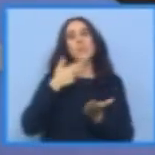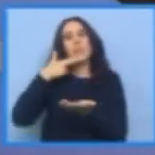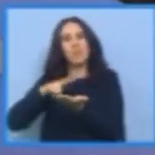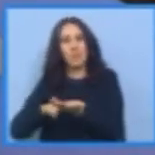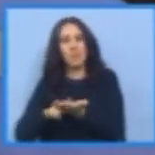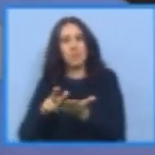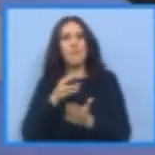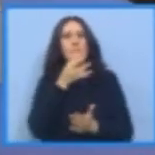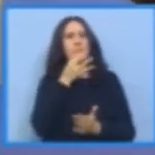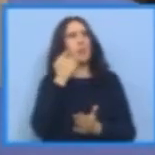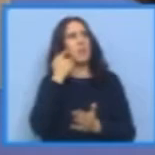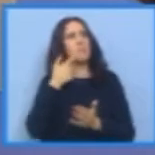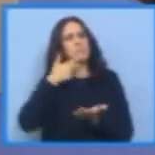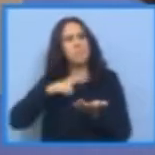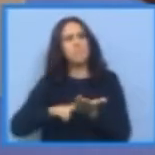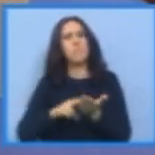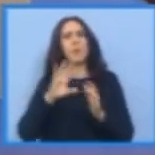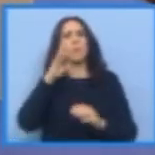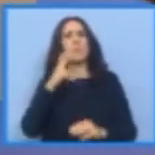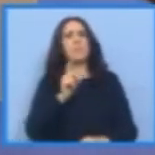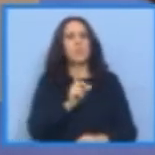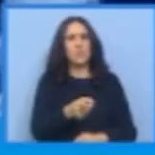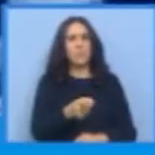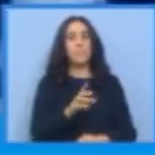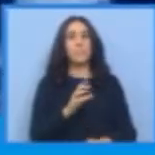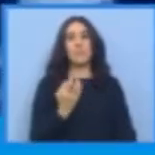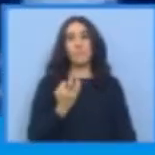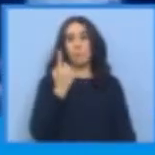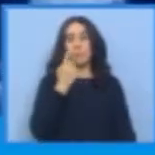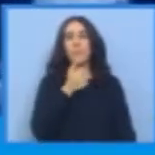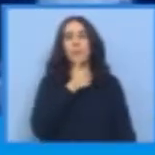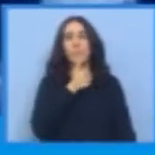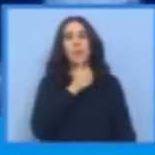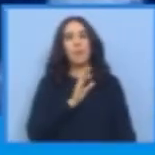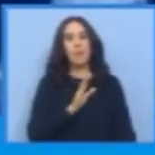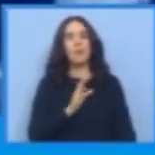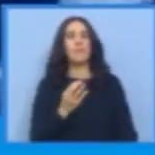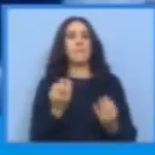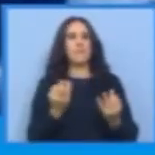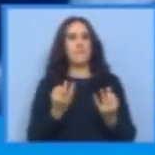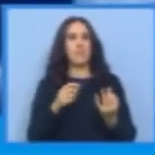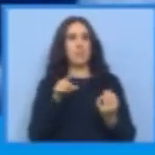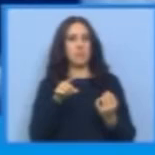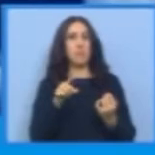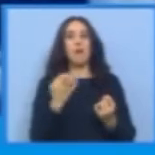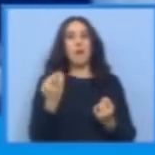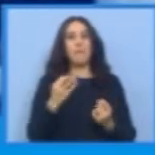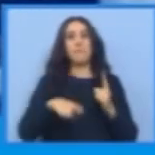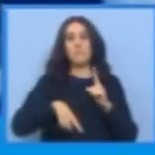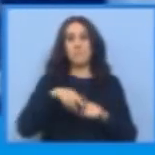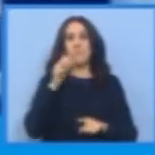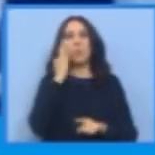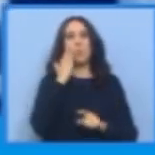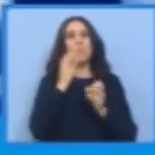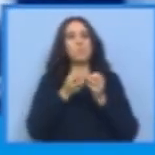se ouve falar e na realidade o que é que acontece? E uma das questões é precisamente essa. Apesar do número de refugiados